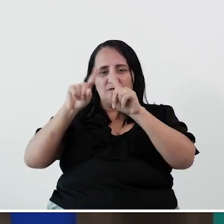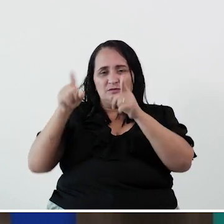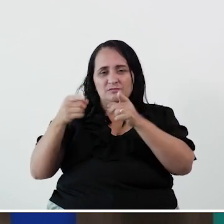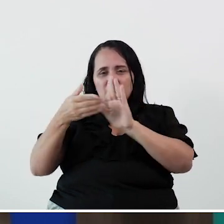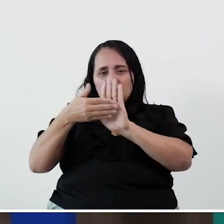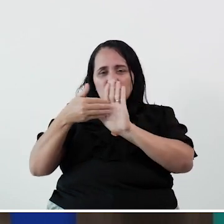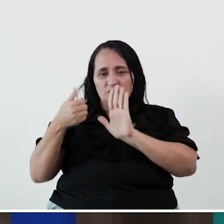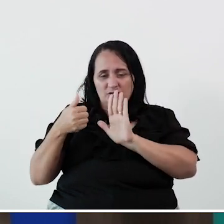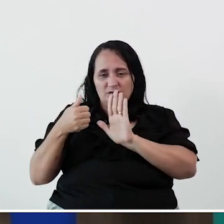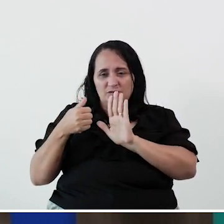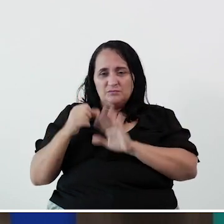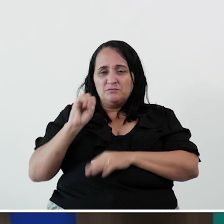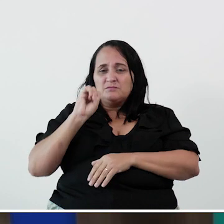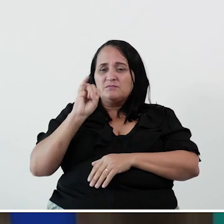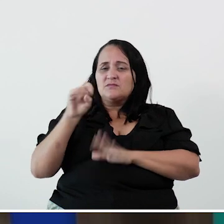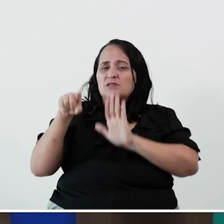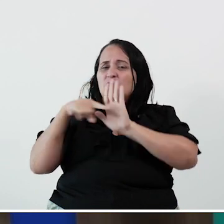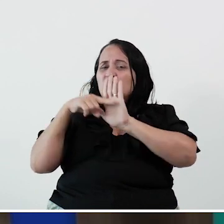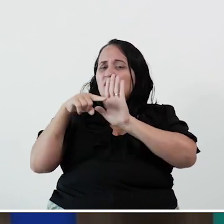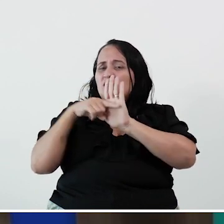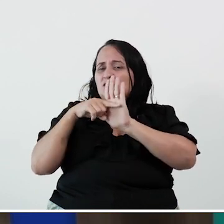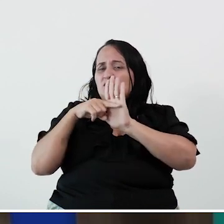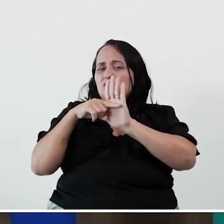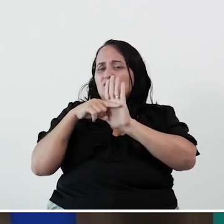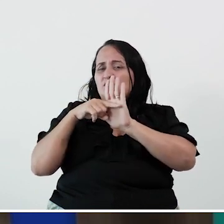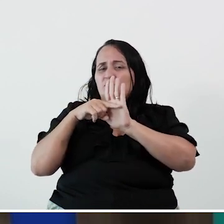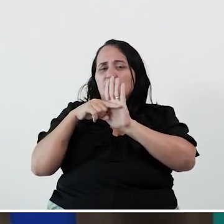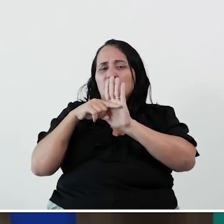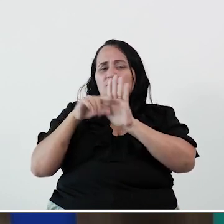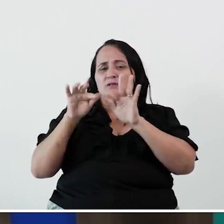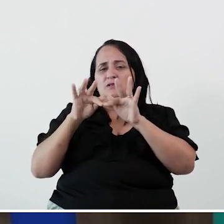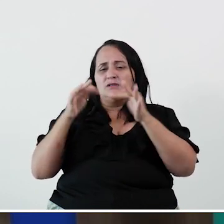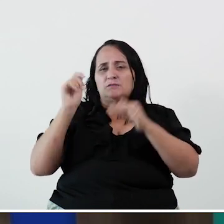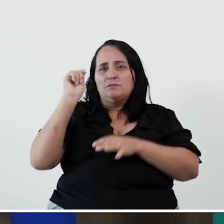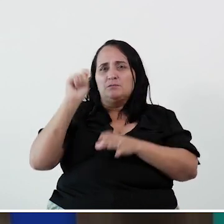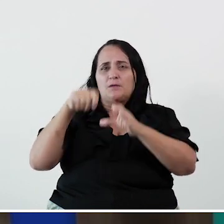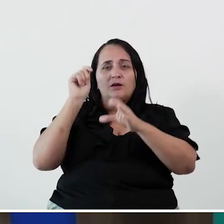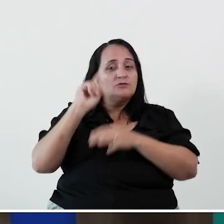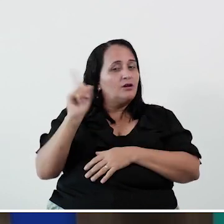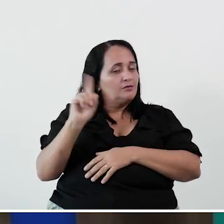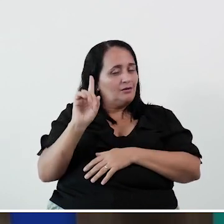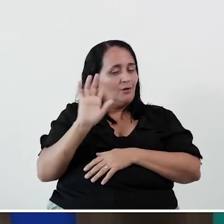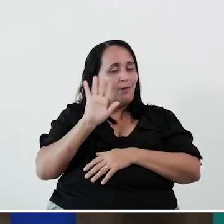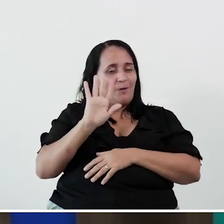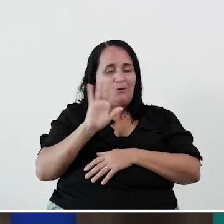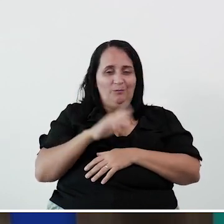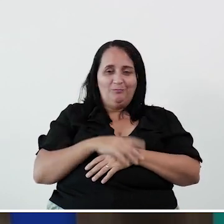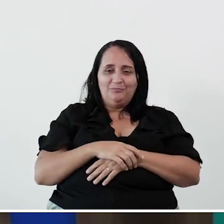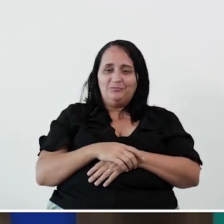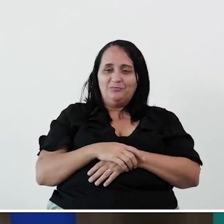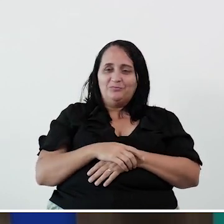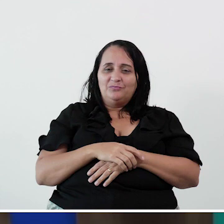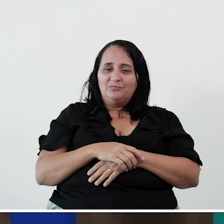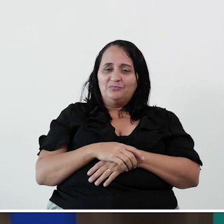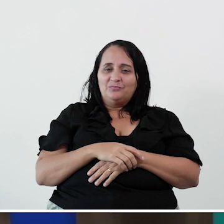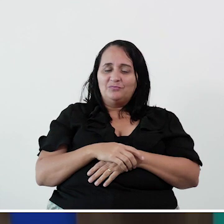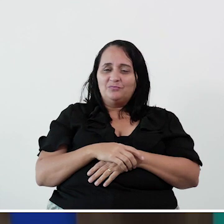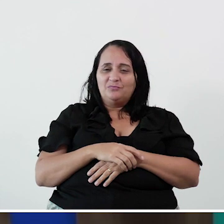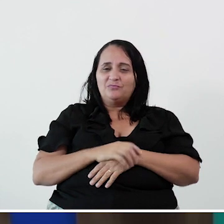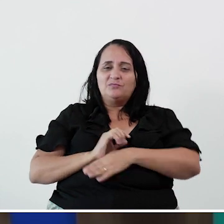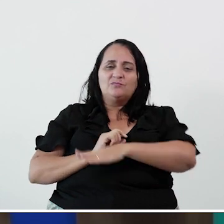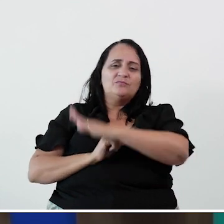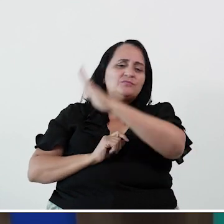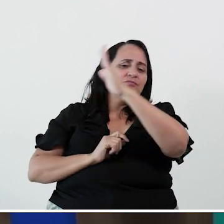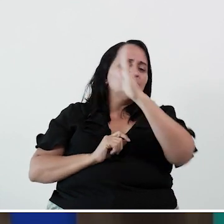sinal negativo. Mas não é simplesmente um toque de mágica, não. É o seguinte, ó, é como se aqui fora eu tivesse o